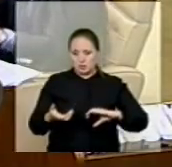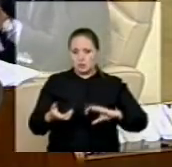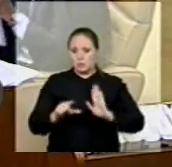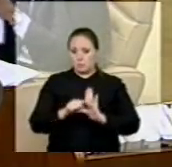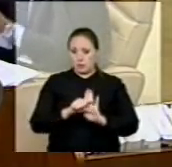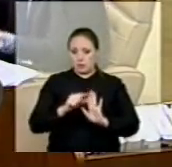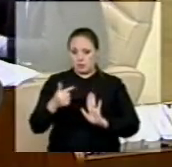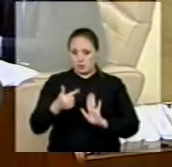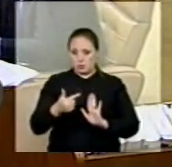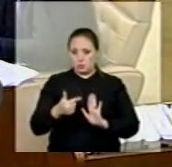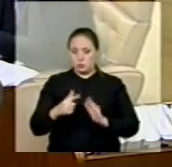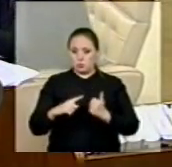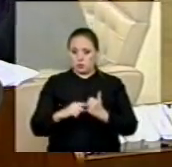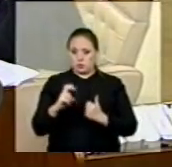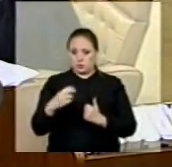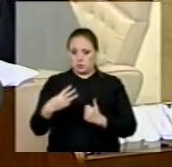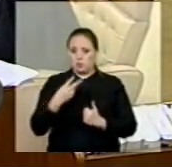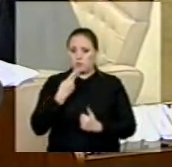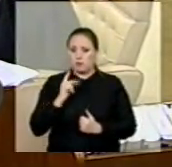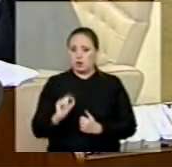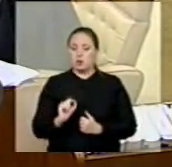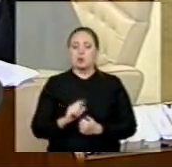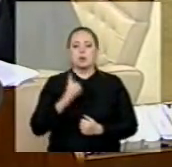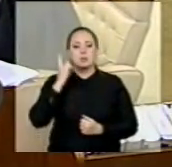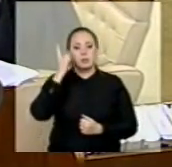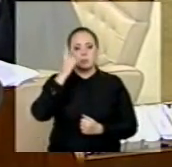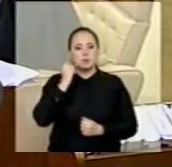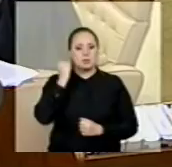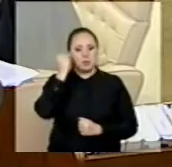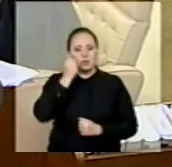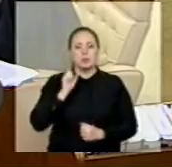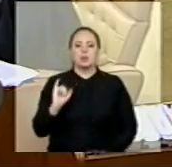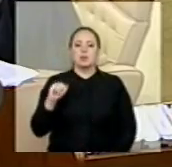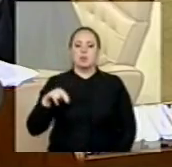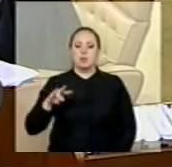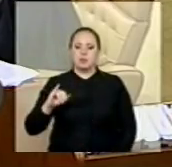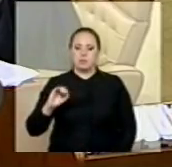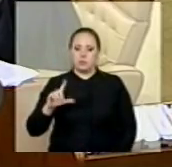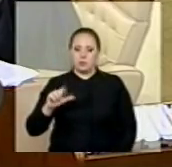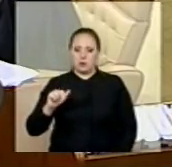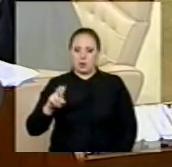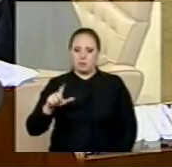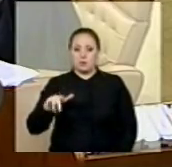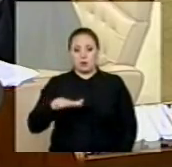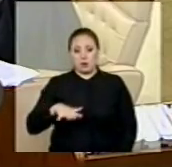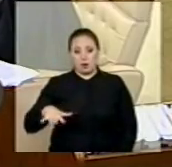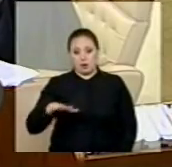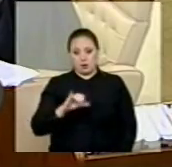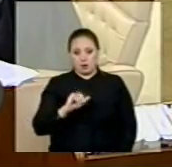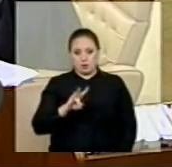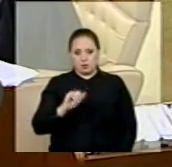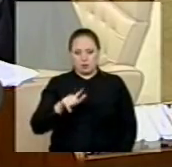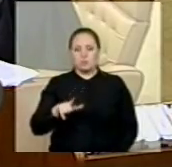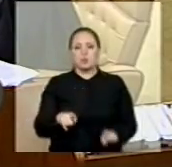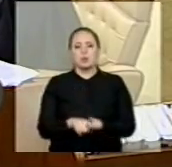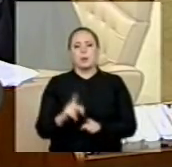artigo 53: os deputados, senadores são invioláveis, civil e penalmente, por